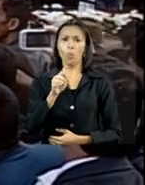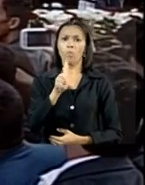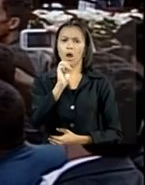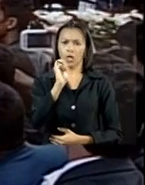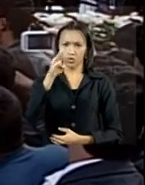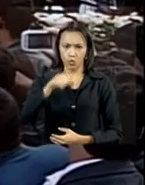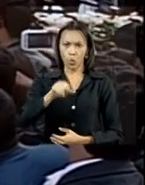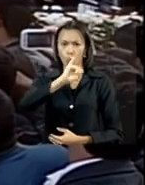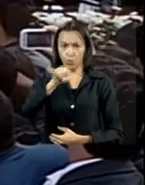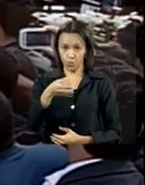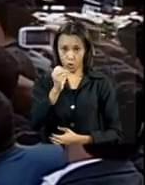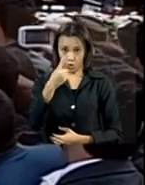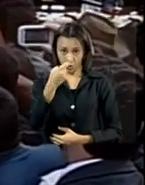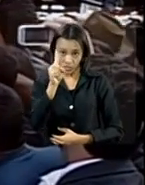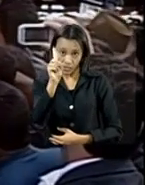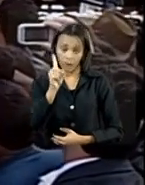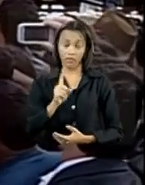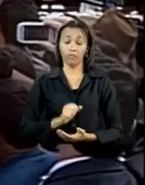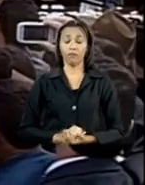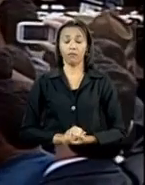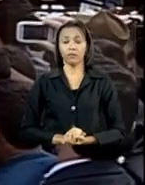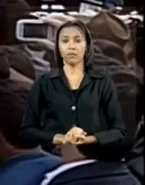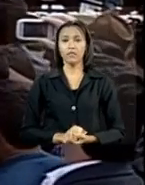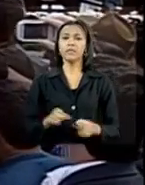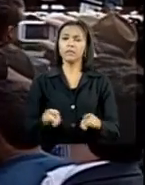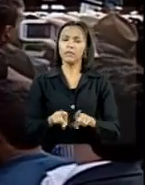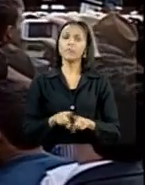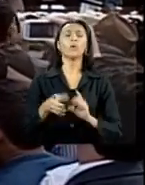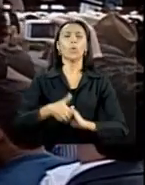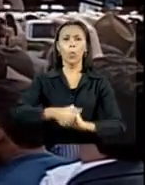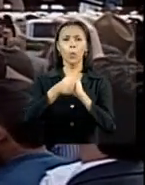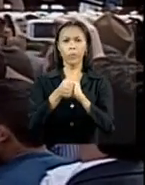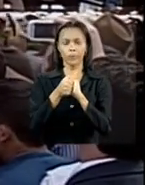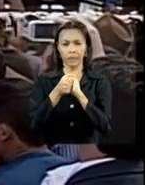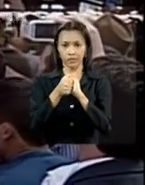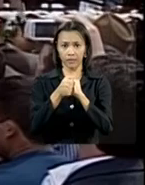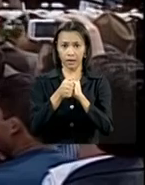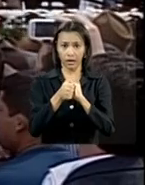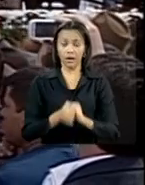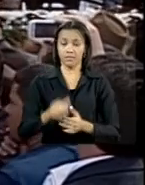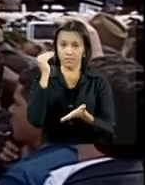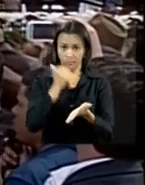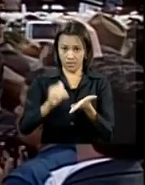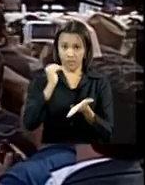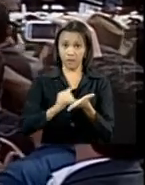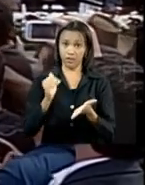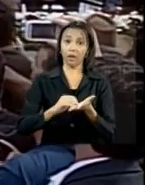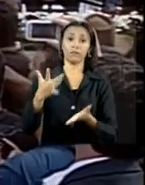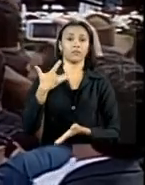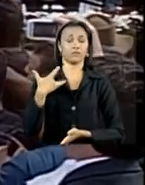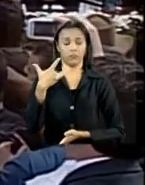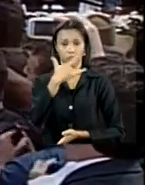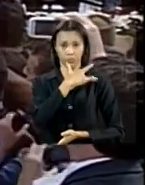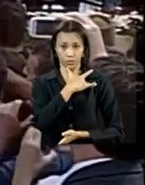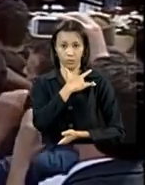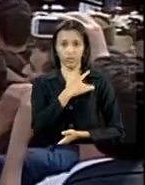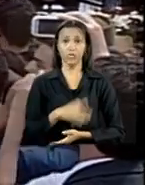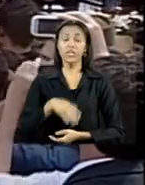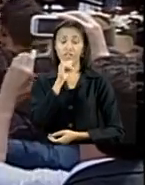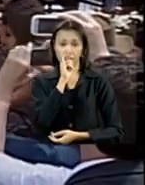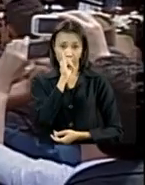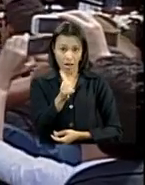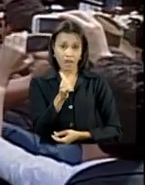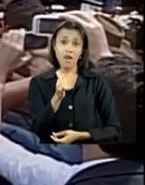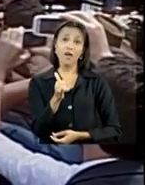Ronaldo Ribeiro cumprimentar a secretária de saúde e dizer